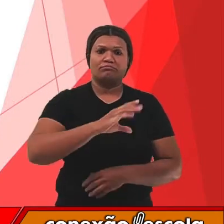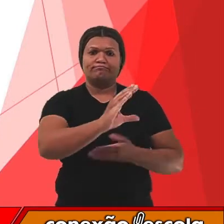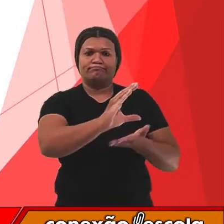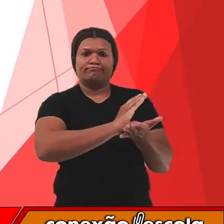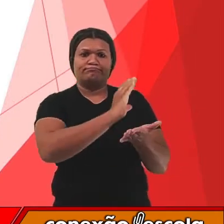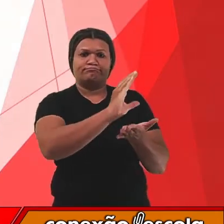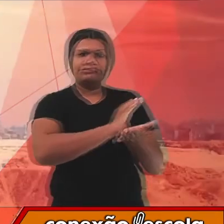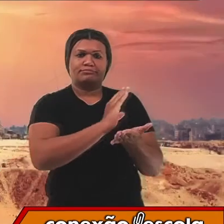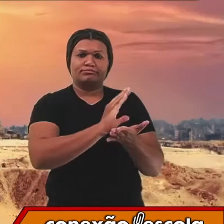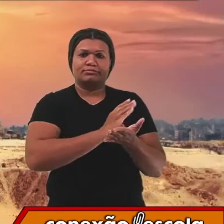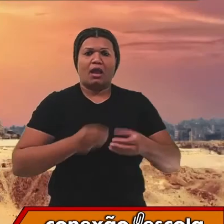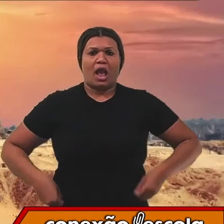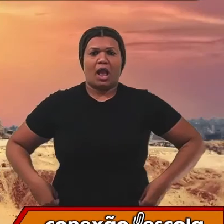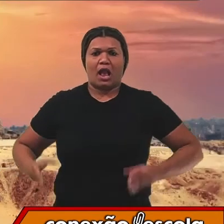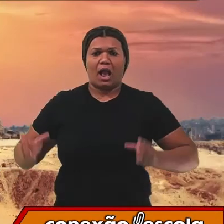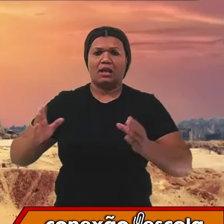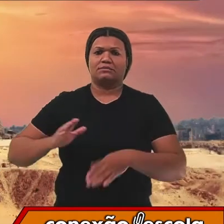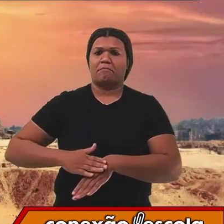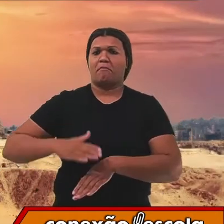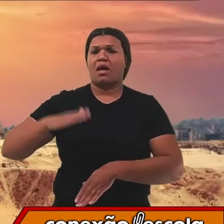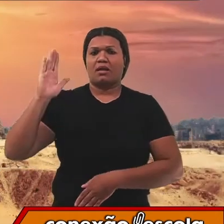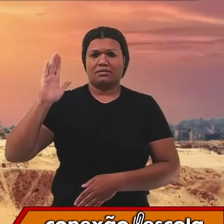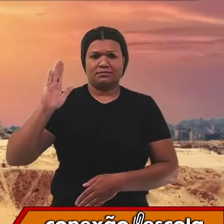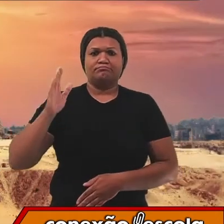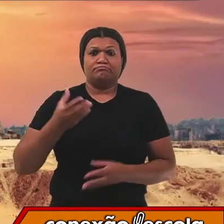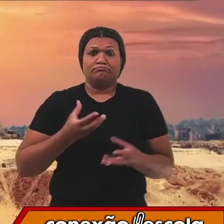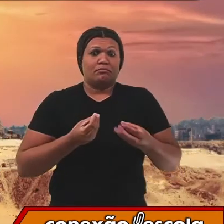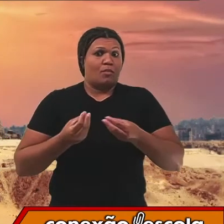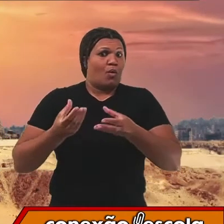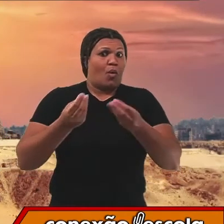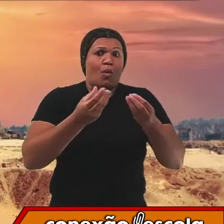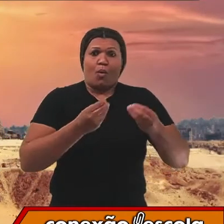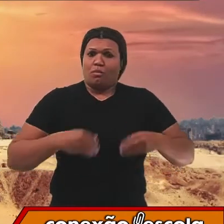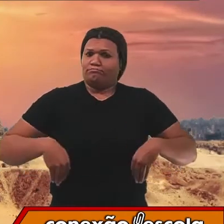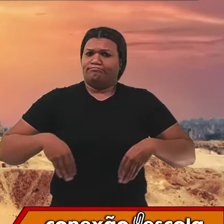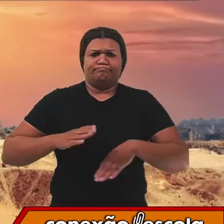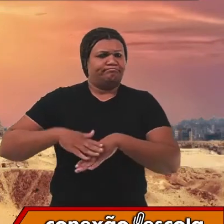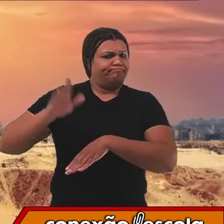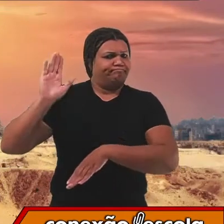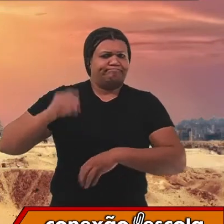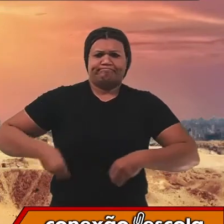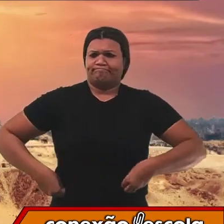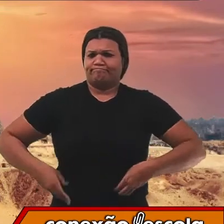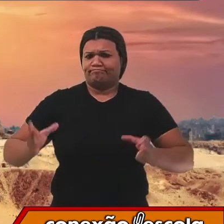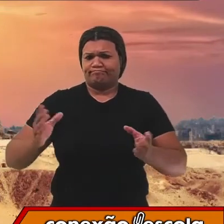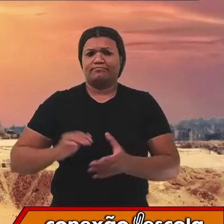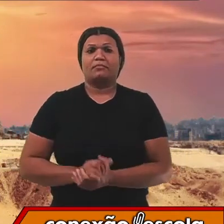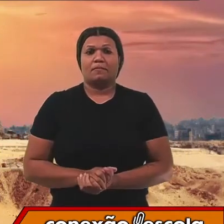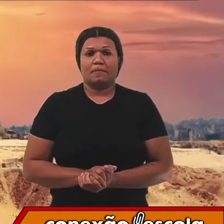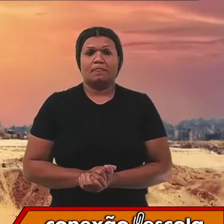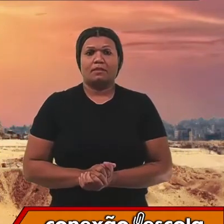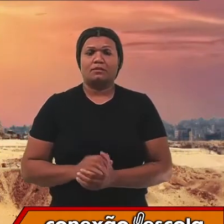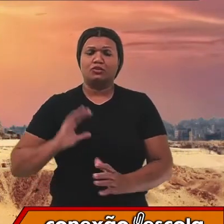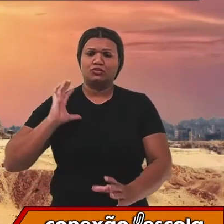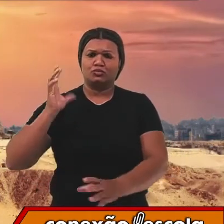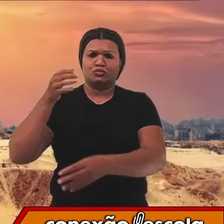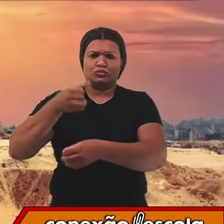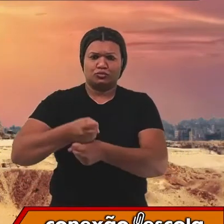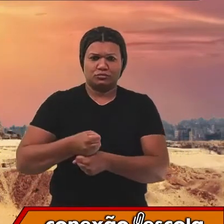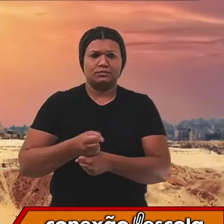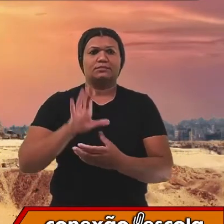que entrava dos impostos. Então era muita coisa. Somando-se a isso, nessa